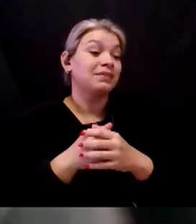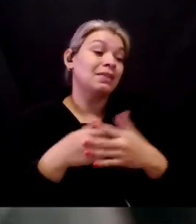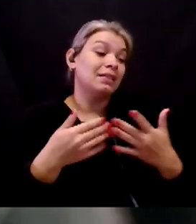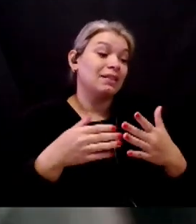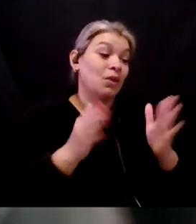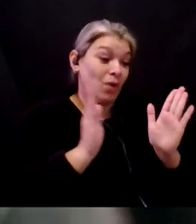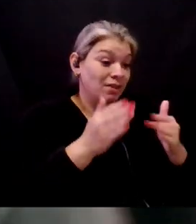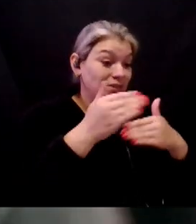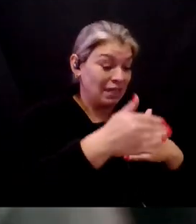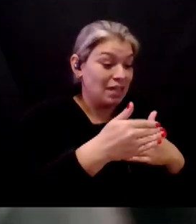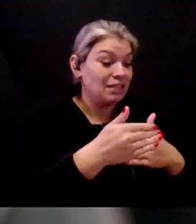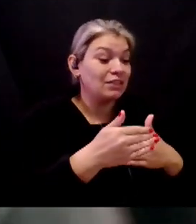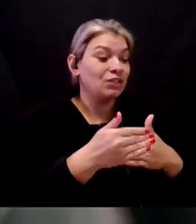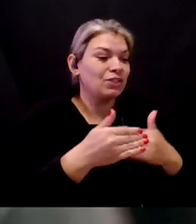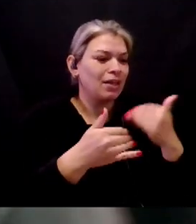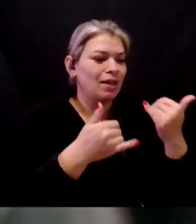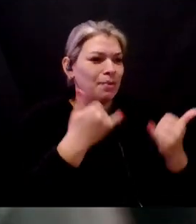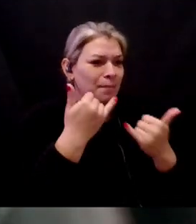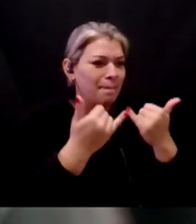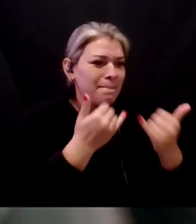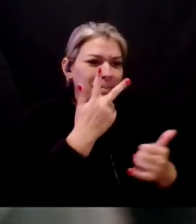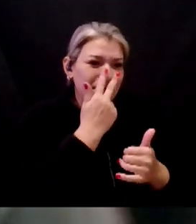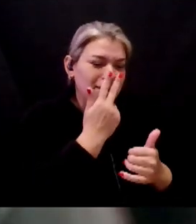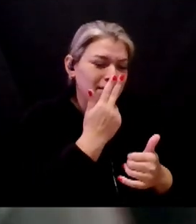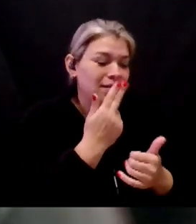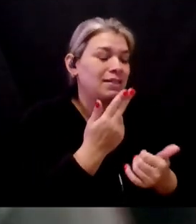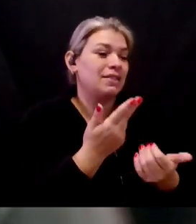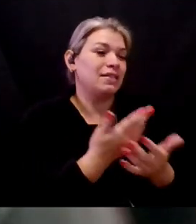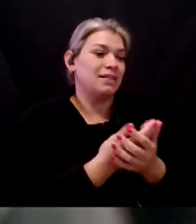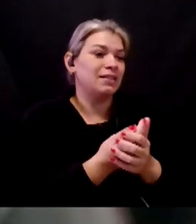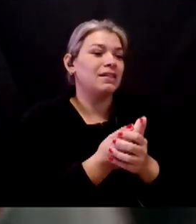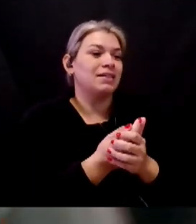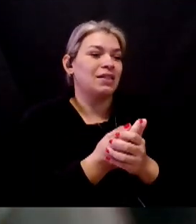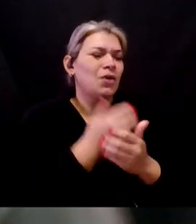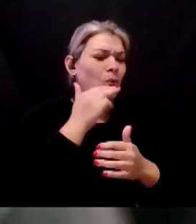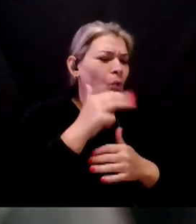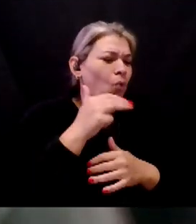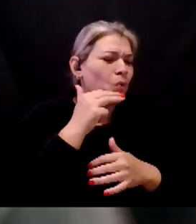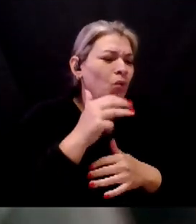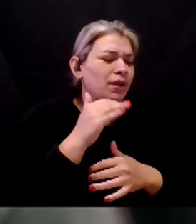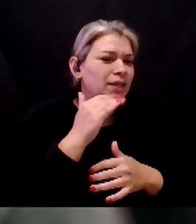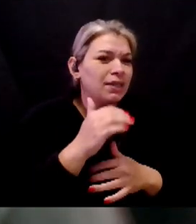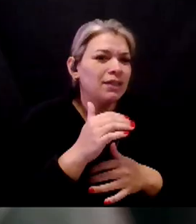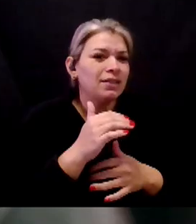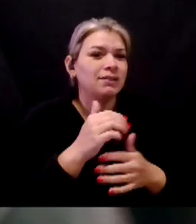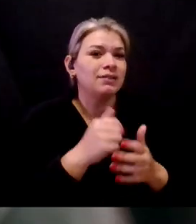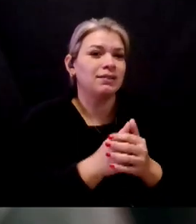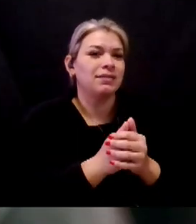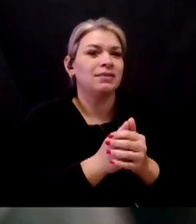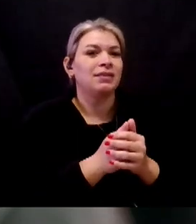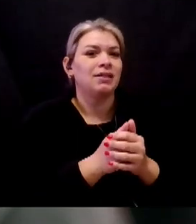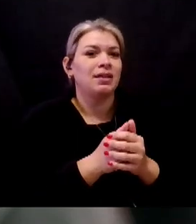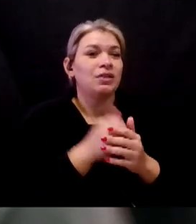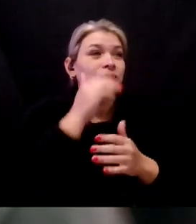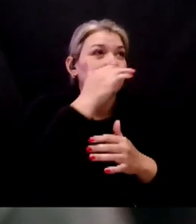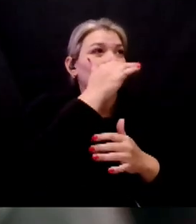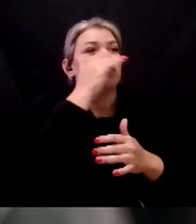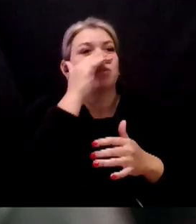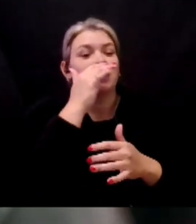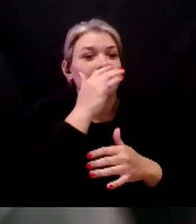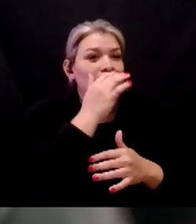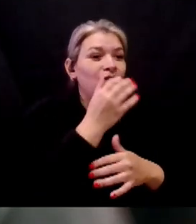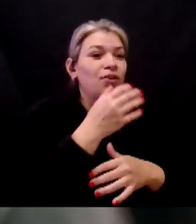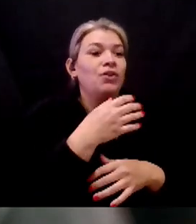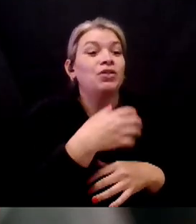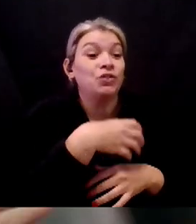parecendo brinquedos, então isso foi uma grande atração para as crianças, e os aromas também de frutinha. Sim. Então, que criança que não vai